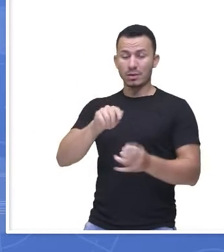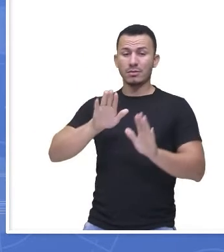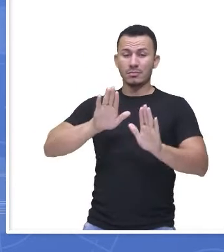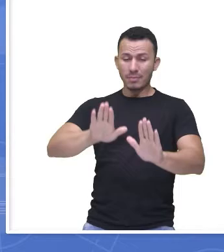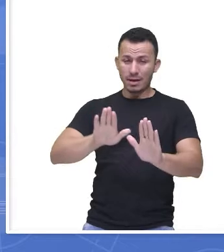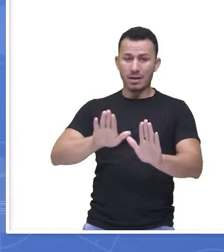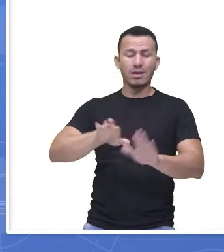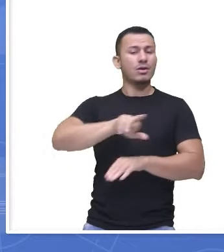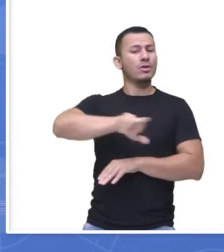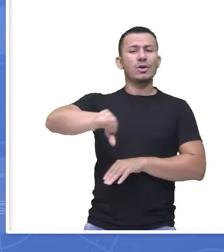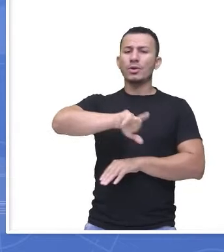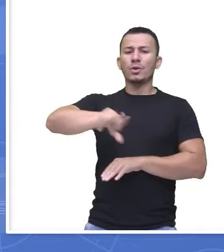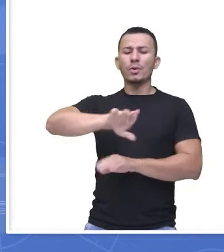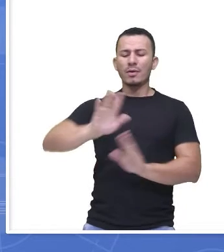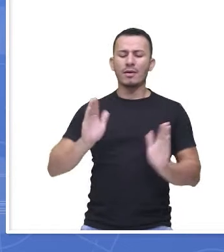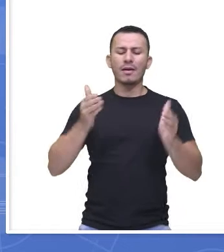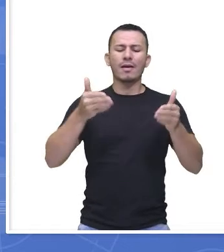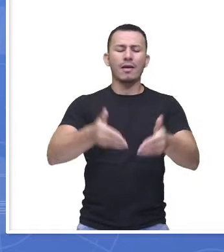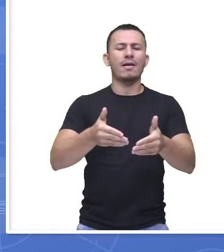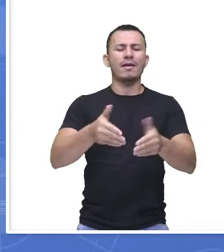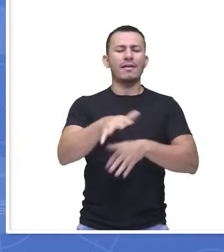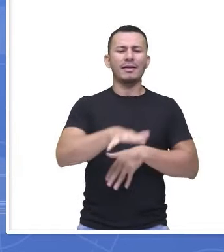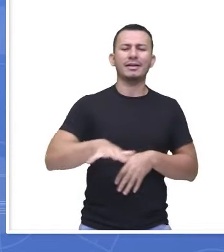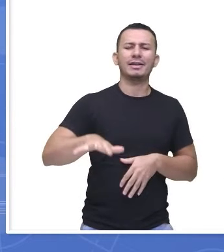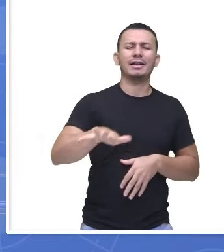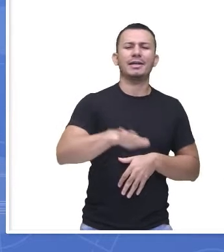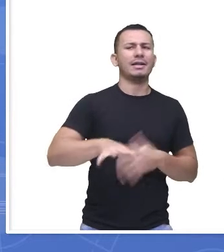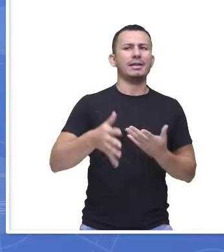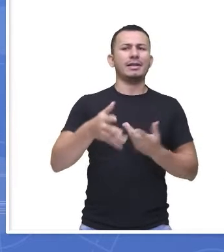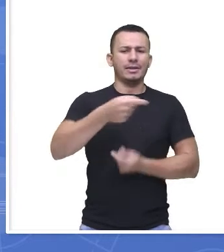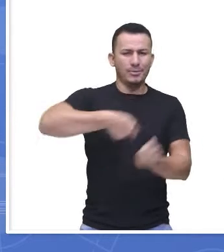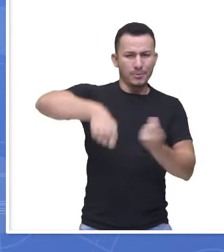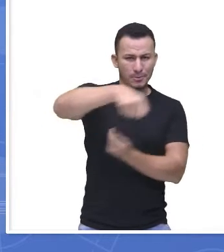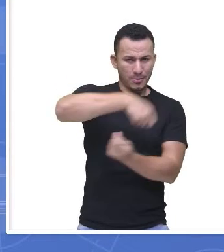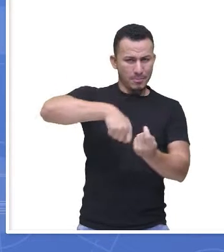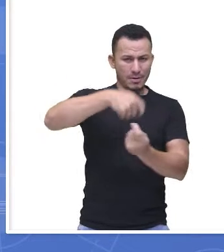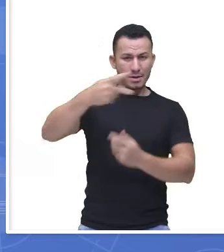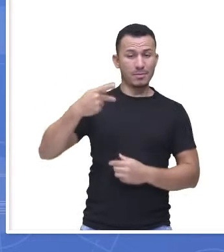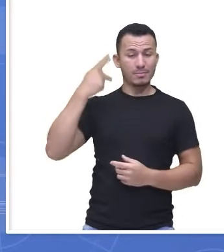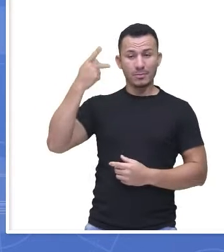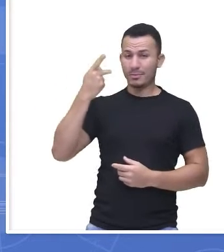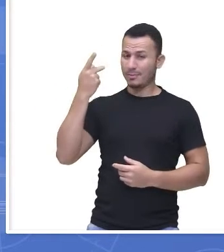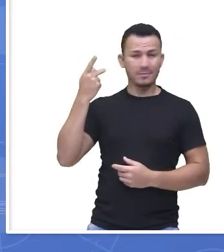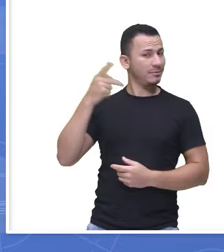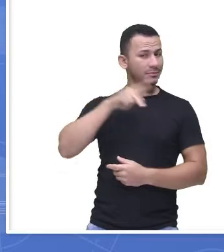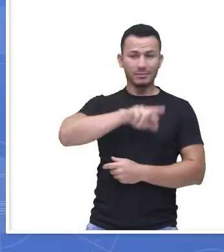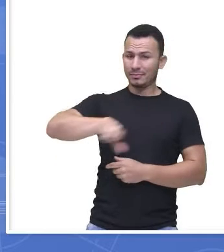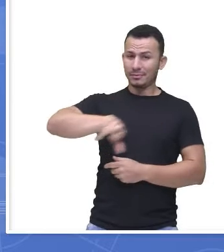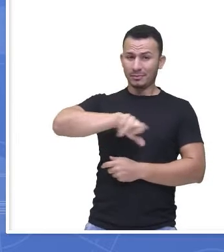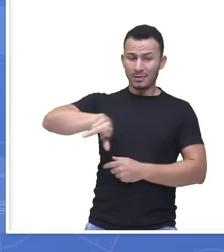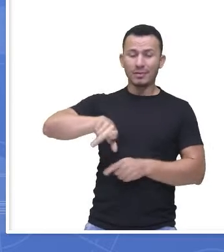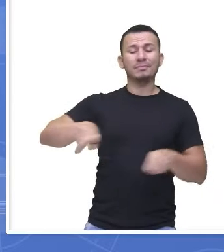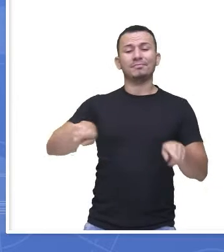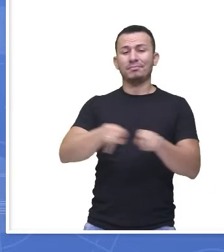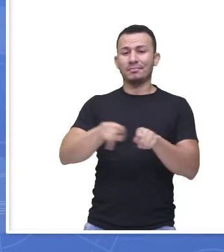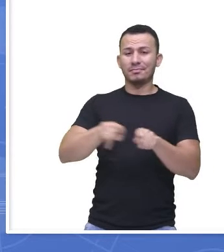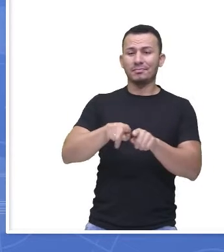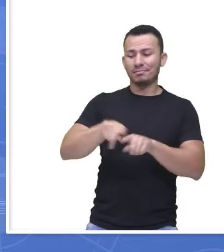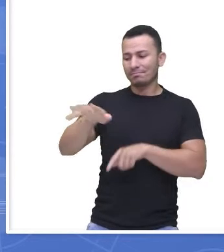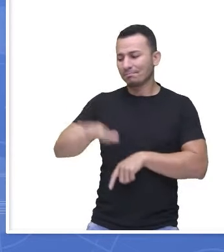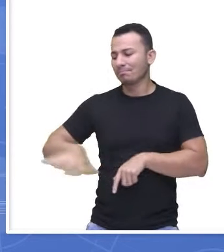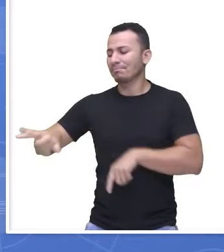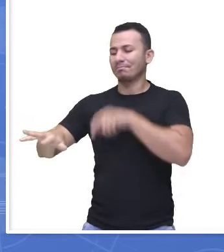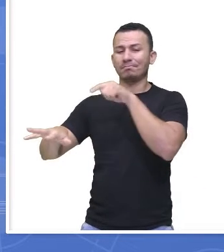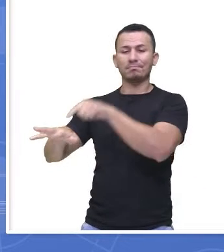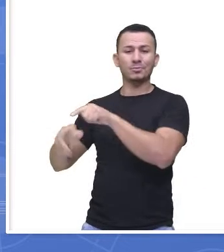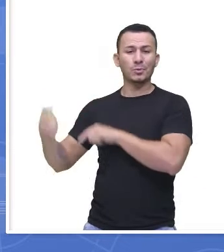restrita apenas às áreas econômicas e políticas, mas atinge também o campo da